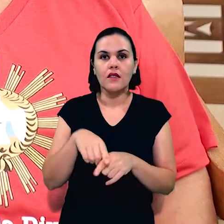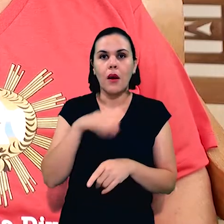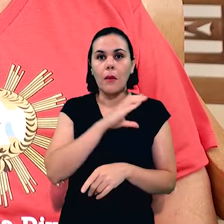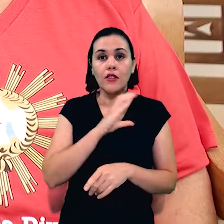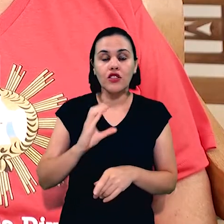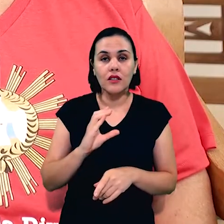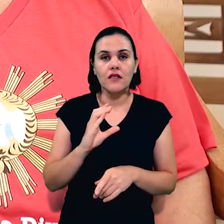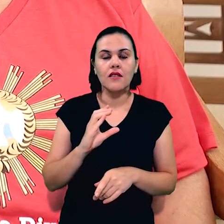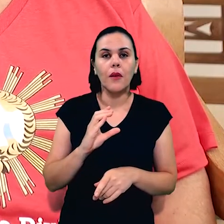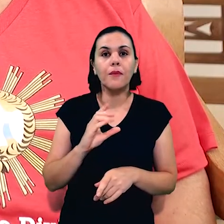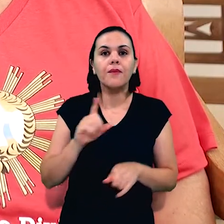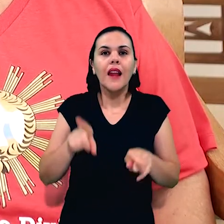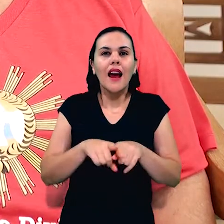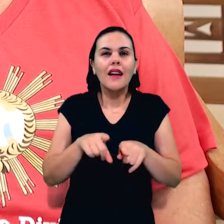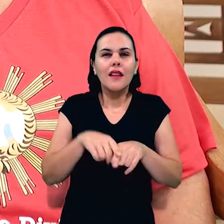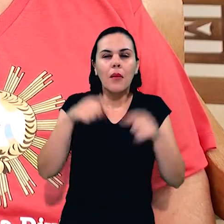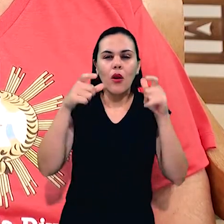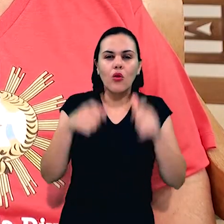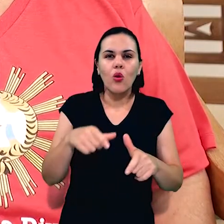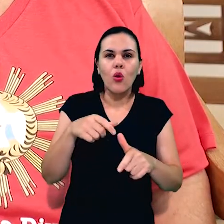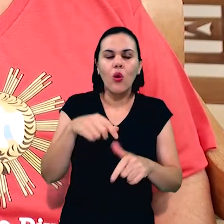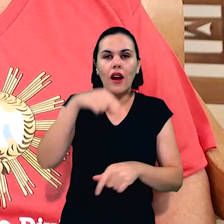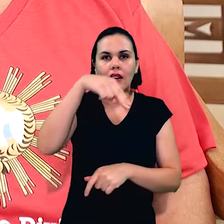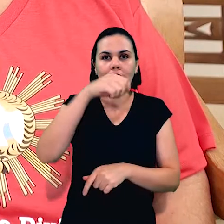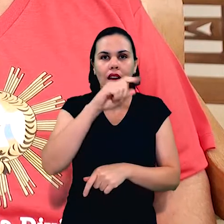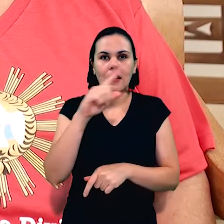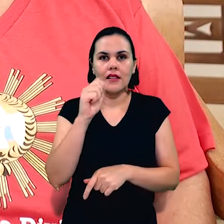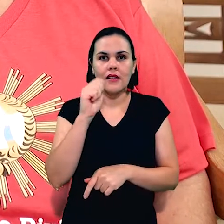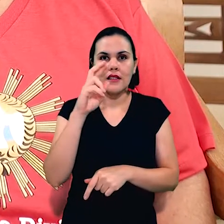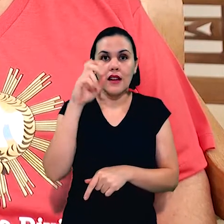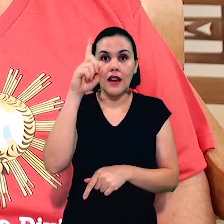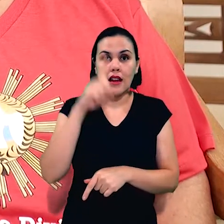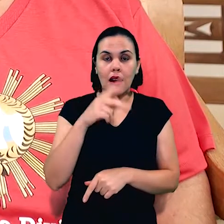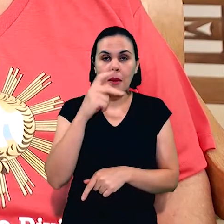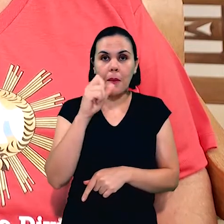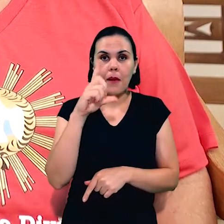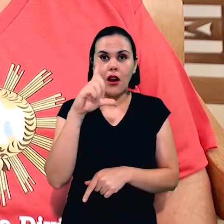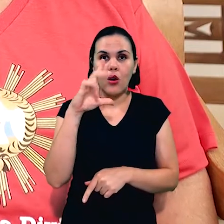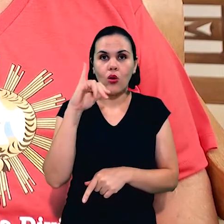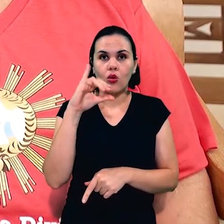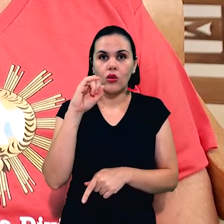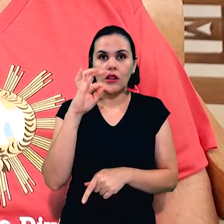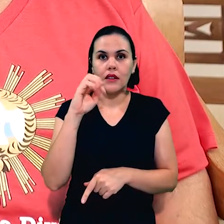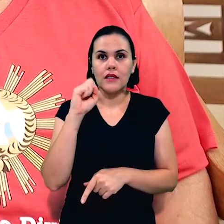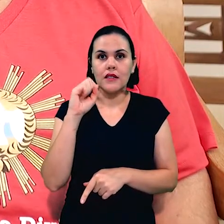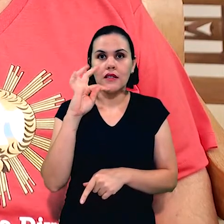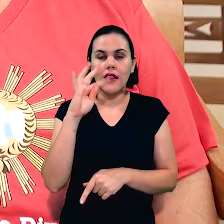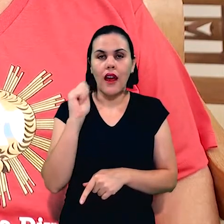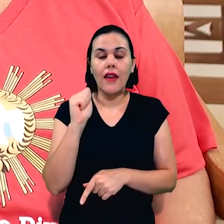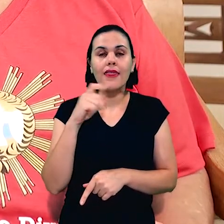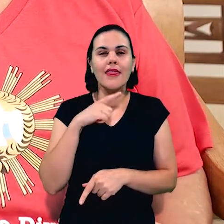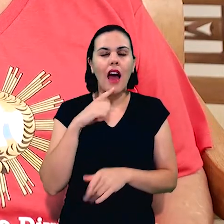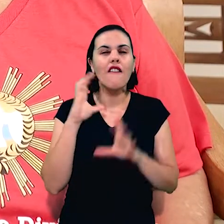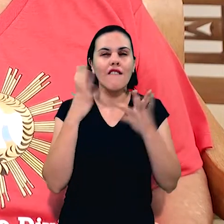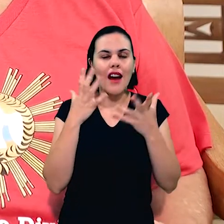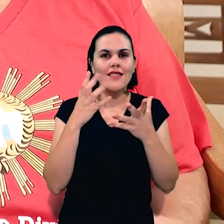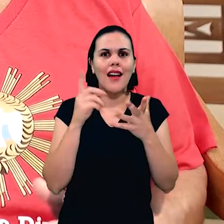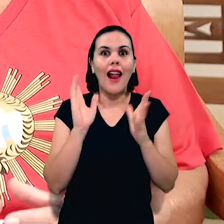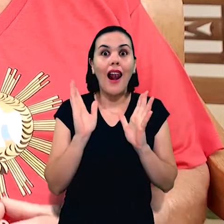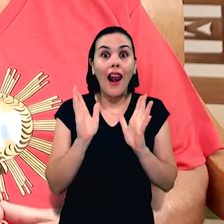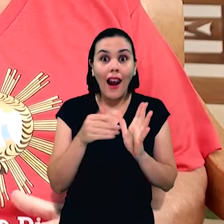Lá em Nazaré Paulista também, que eu tive o prazer de estar na festa, lá é